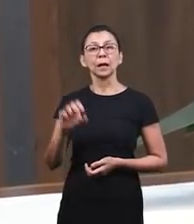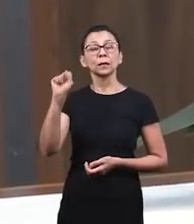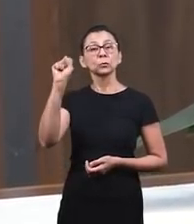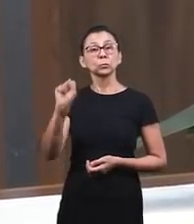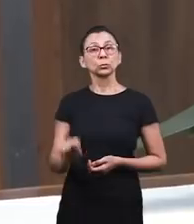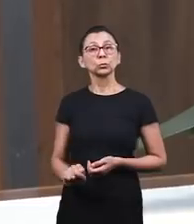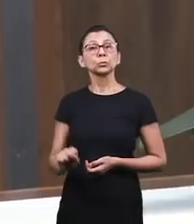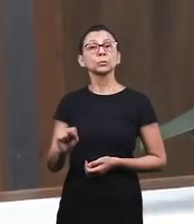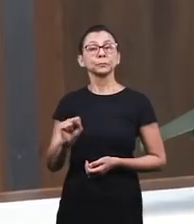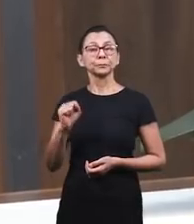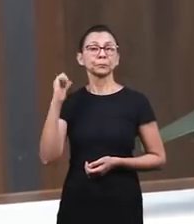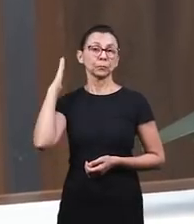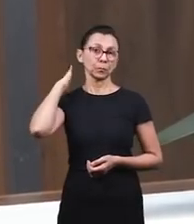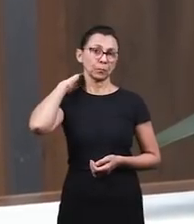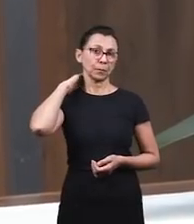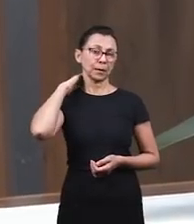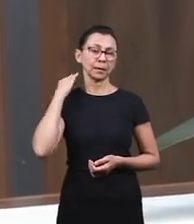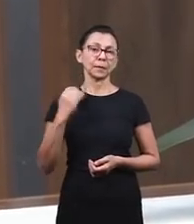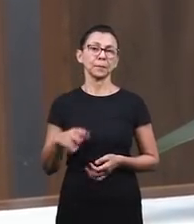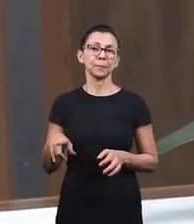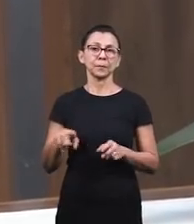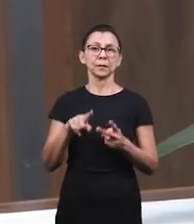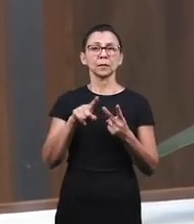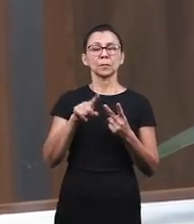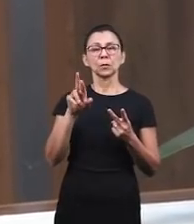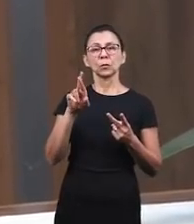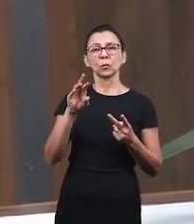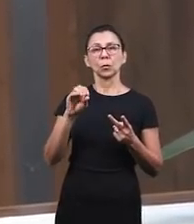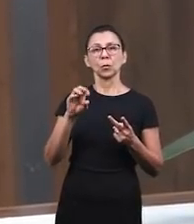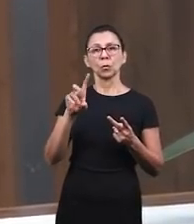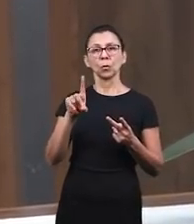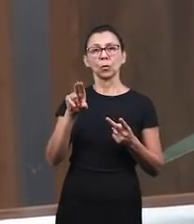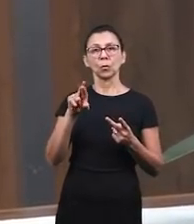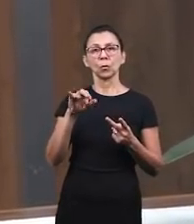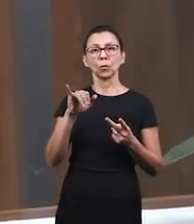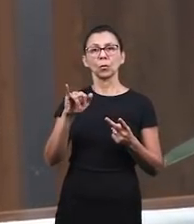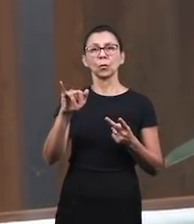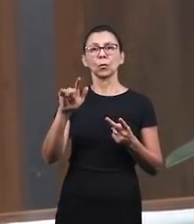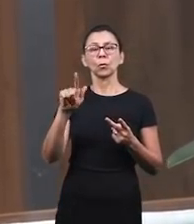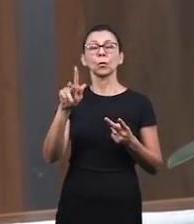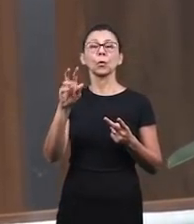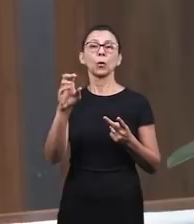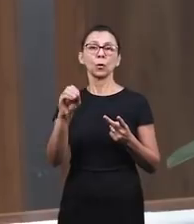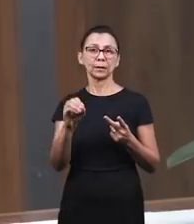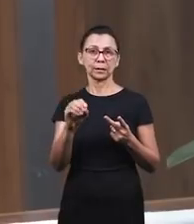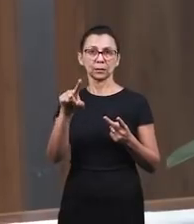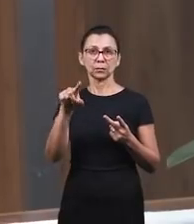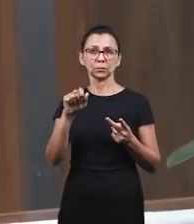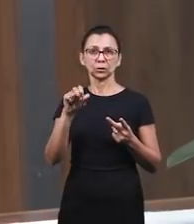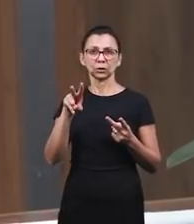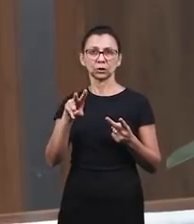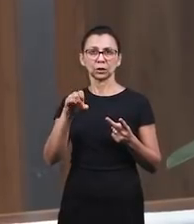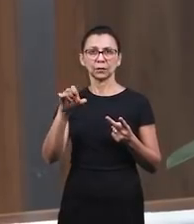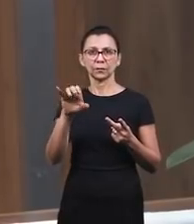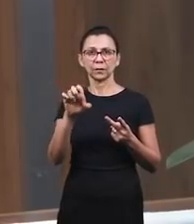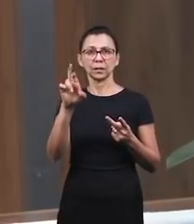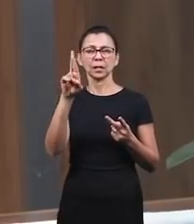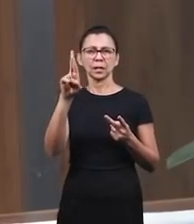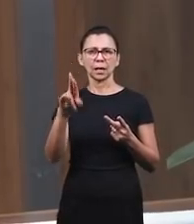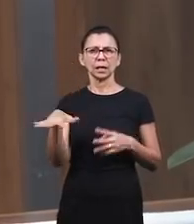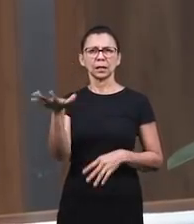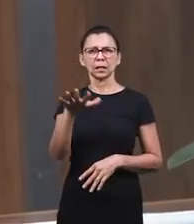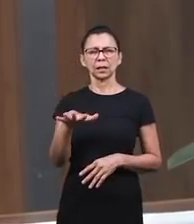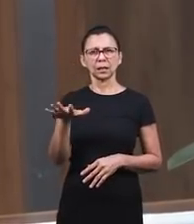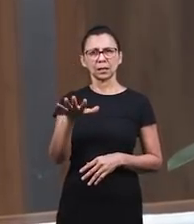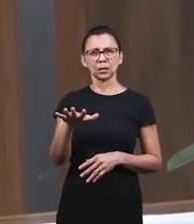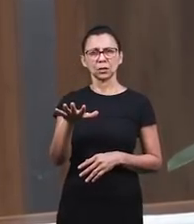e também o diácono Rodrigo Xavier, da igreja Marabá Pioneira, também lá em Marabá, na região sul do Pará.